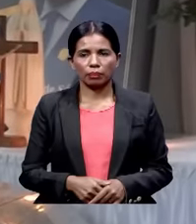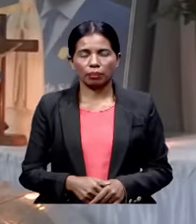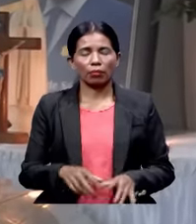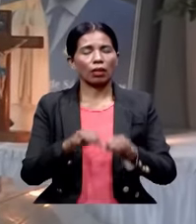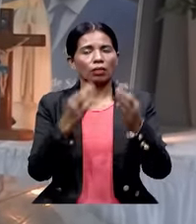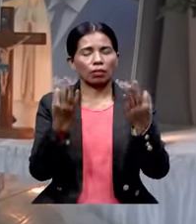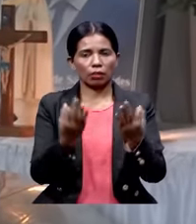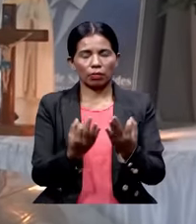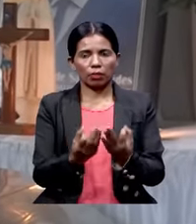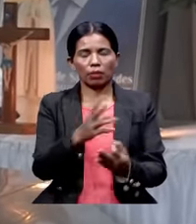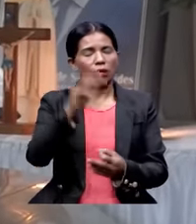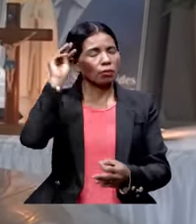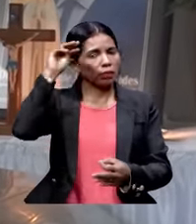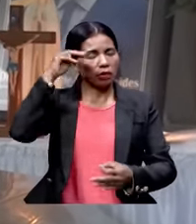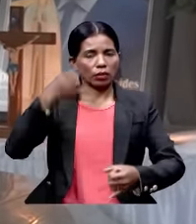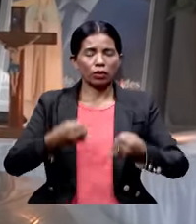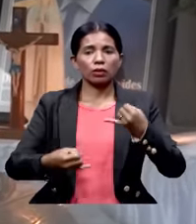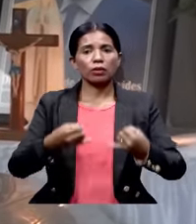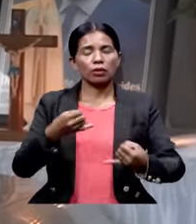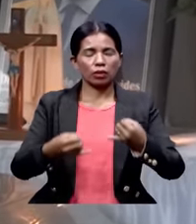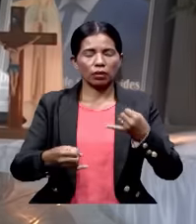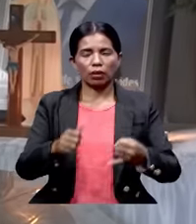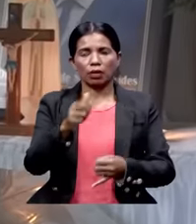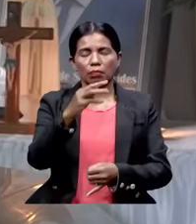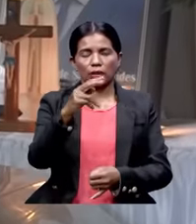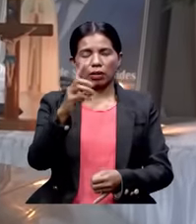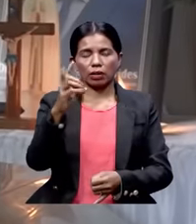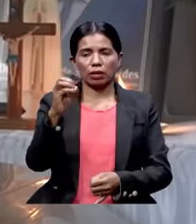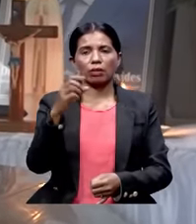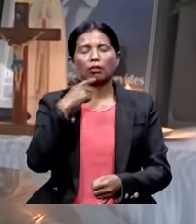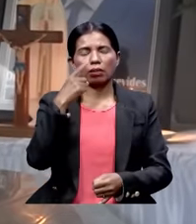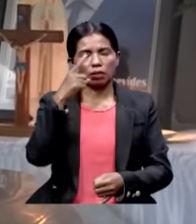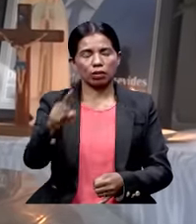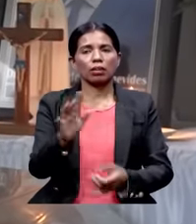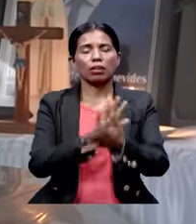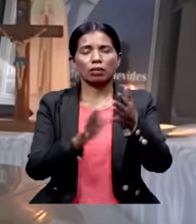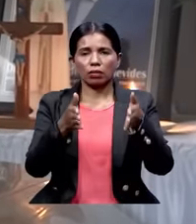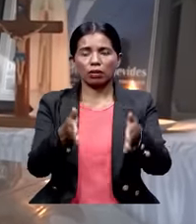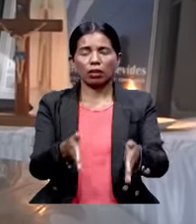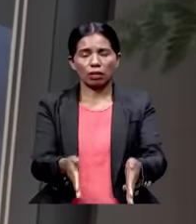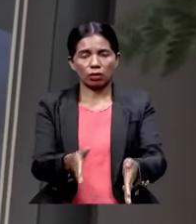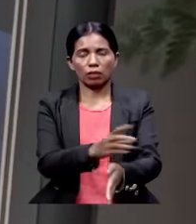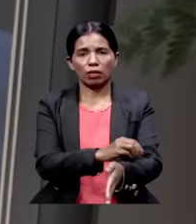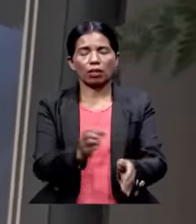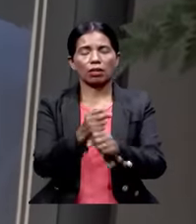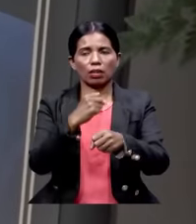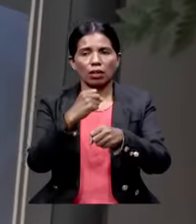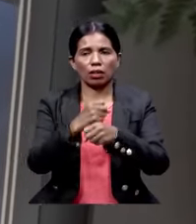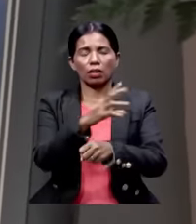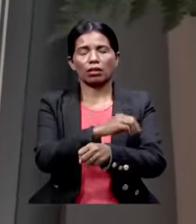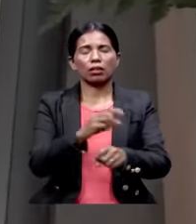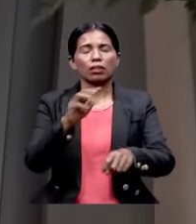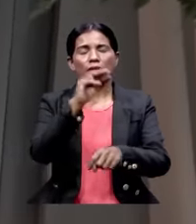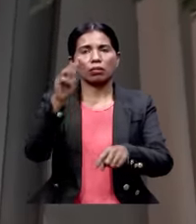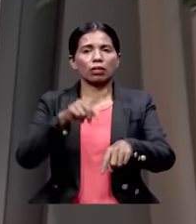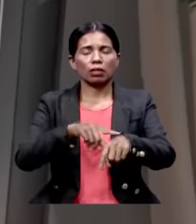Família Maktoba, ministro de Justiça, Amando de Sabine Vires, decidiu na Catar. Cerimônia fúnebre para Maktoba se halau e a segunda tukuhat